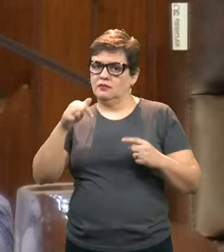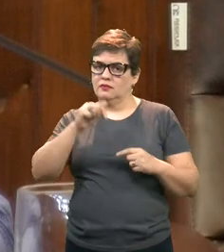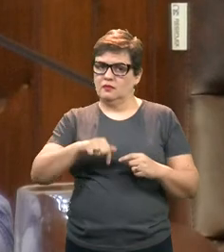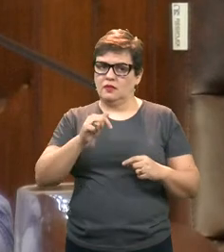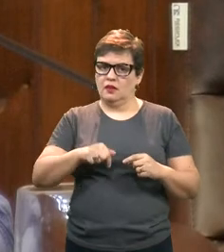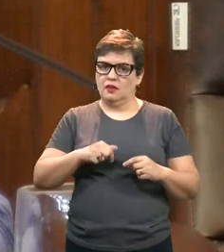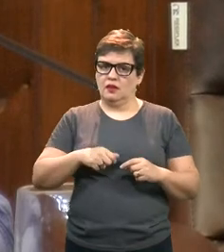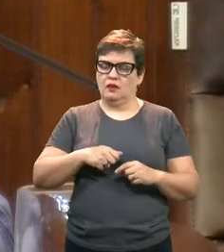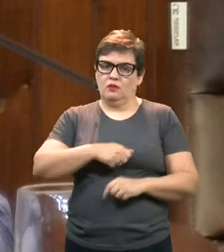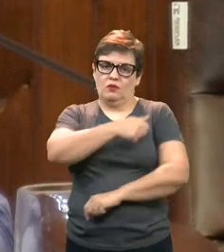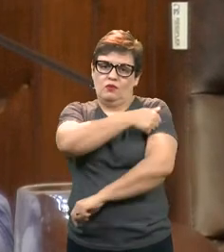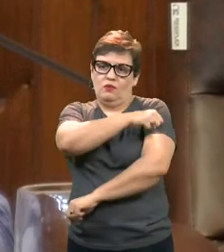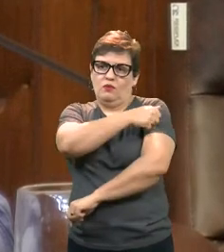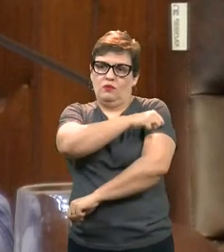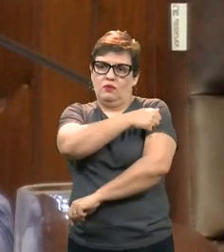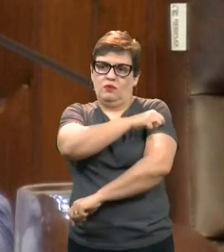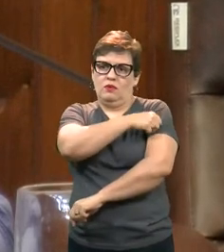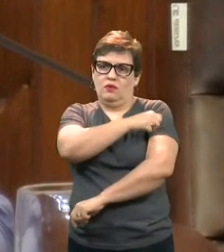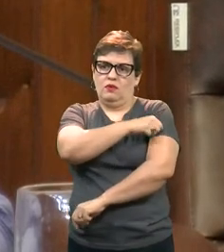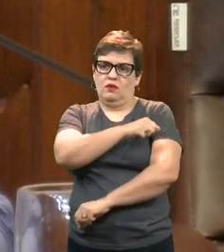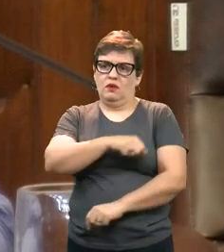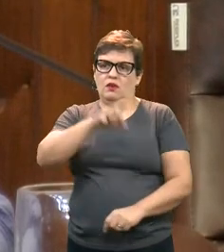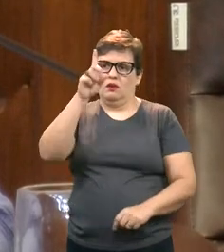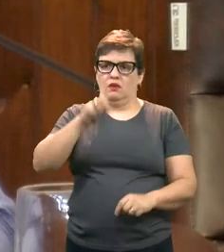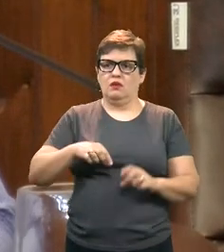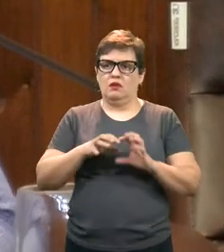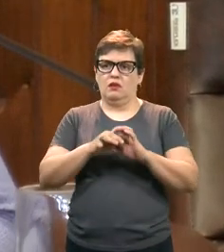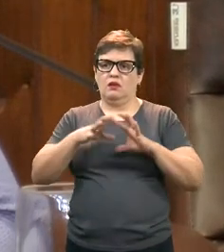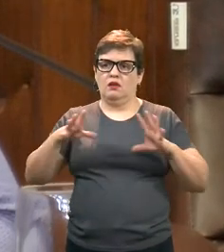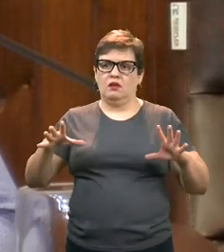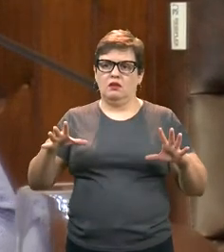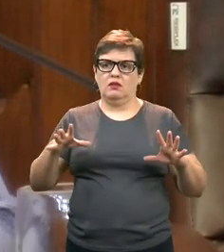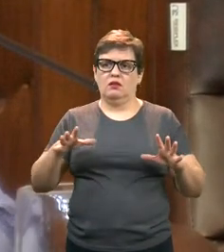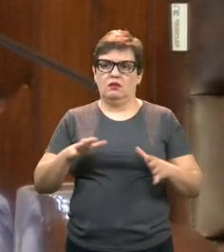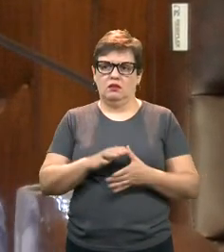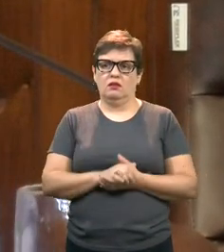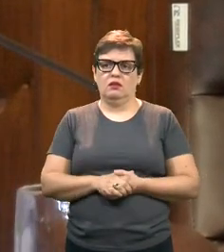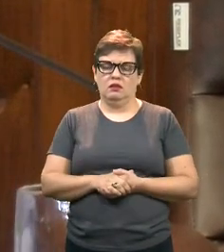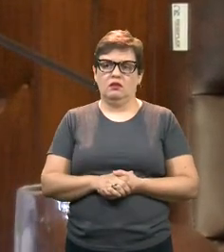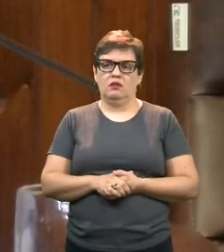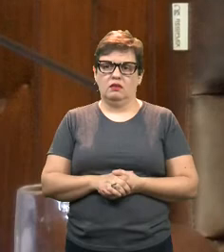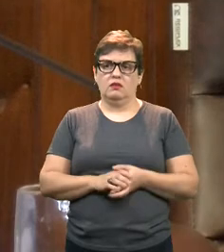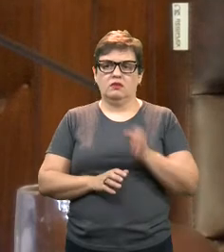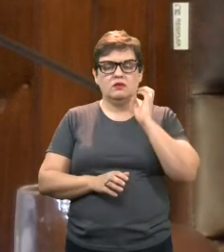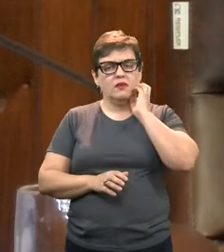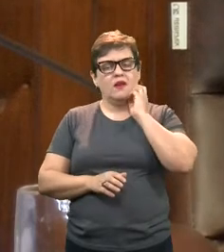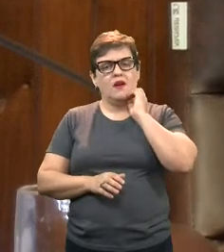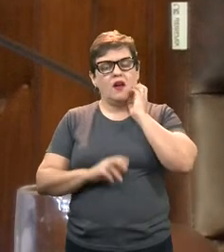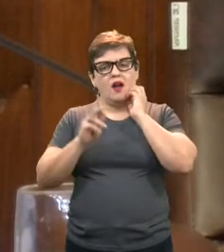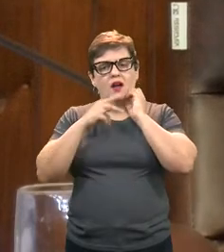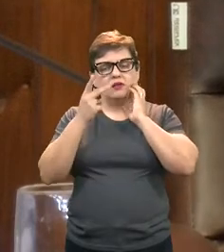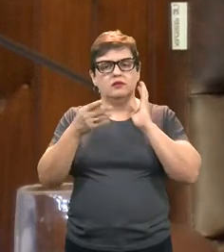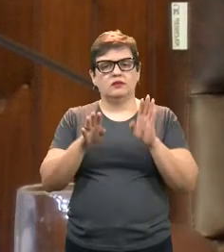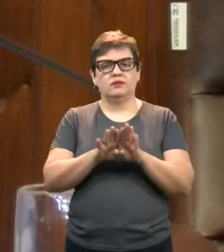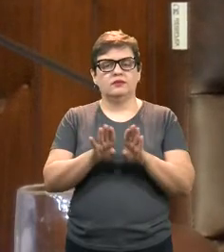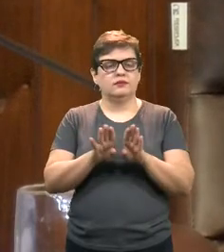o álcool é liberado, porém é uma droga pesada. Cito ainda que a guerra